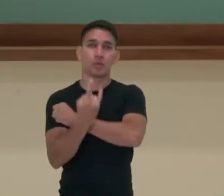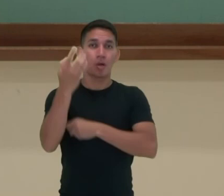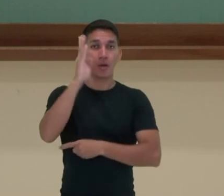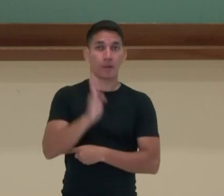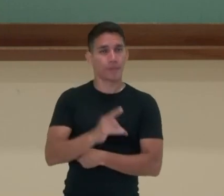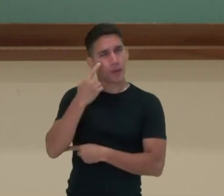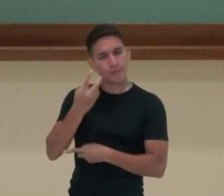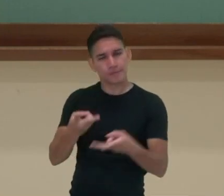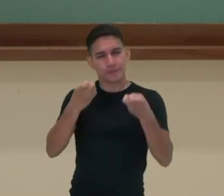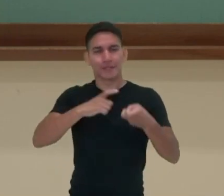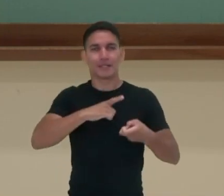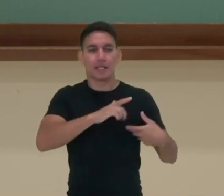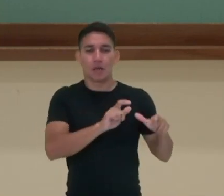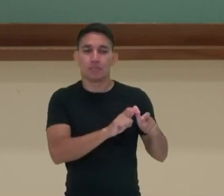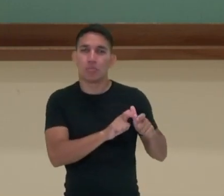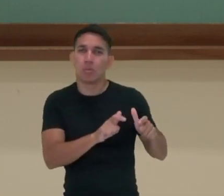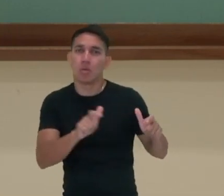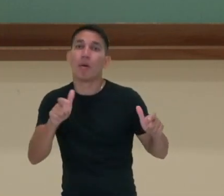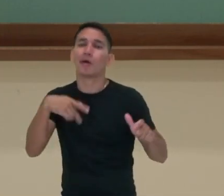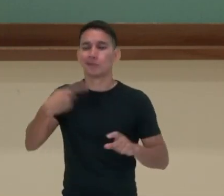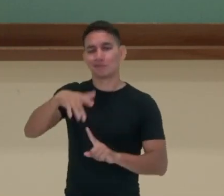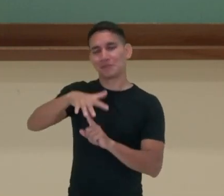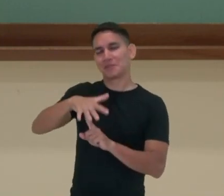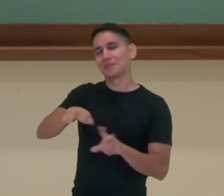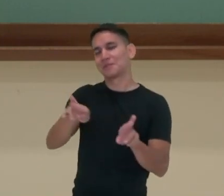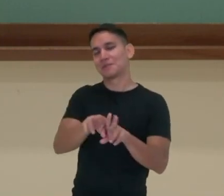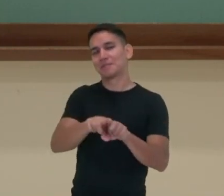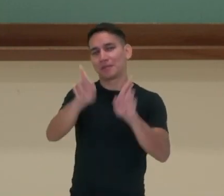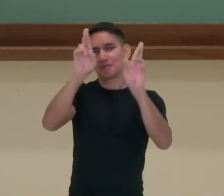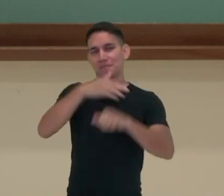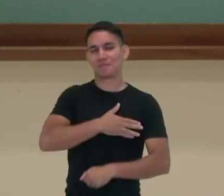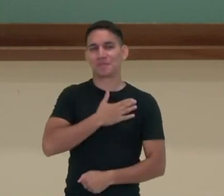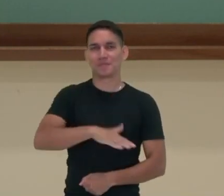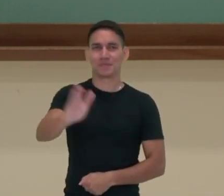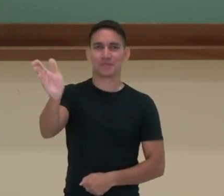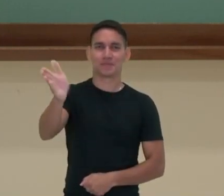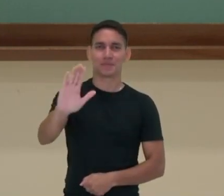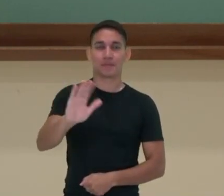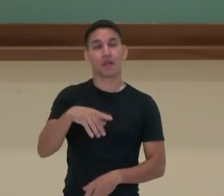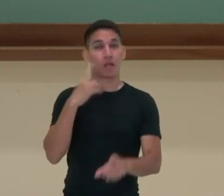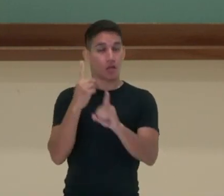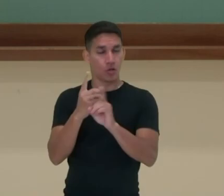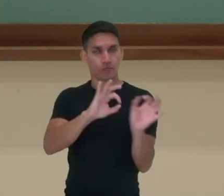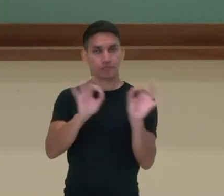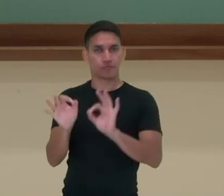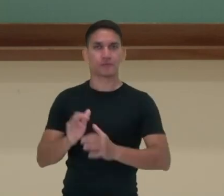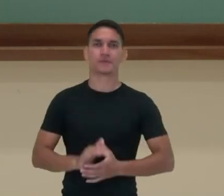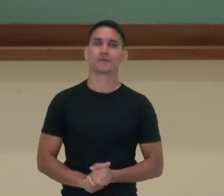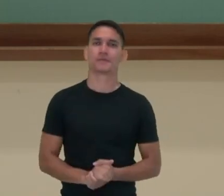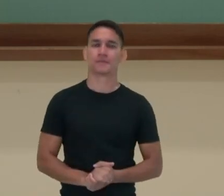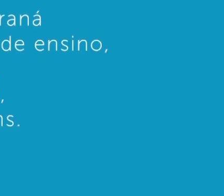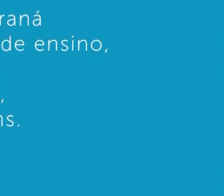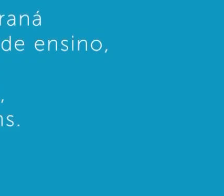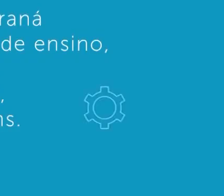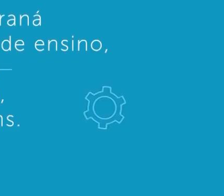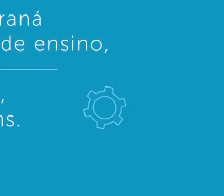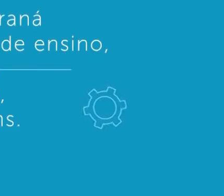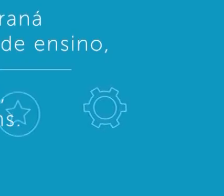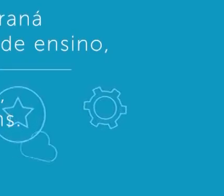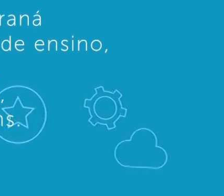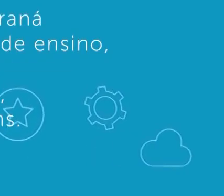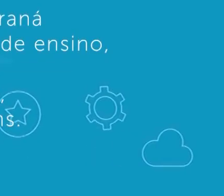veio gradativamente. E no Paraná também. Espero que vocês tenham gostado desse vídeo. Até o nosso próximo encontro.